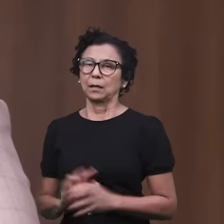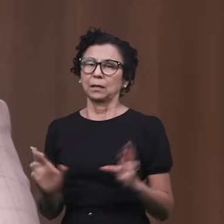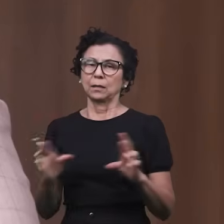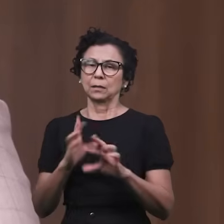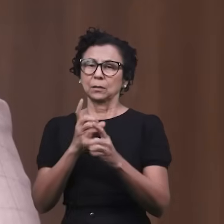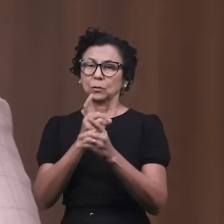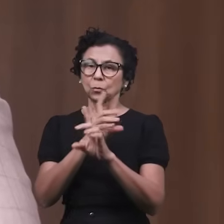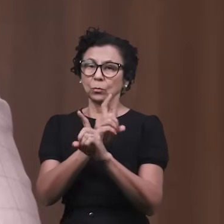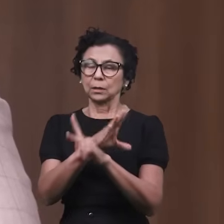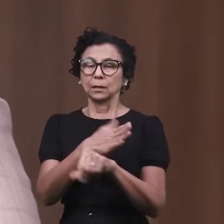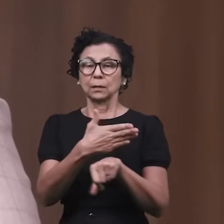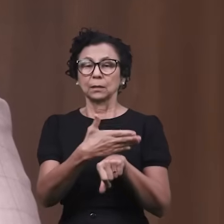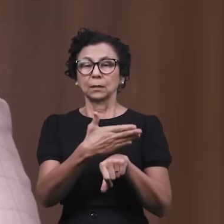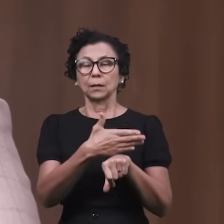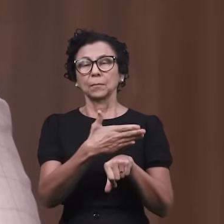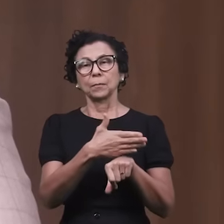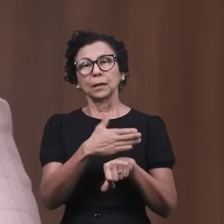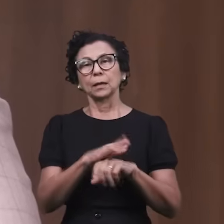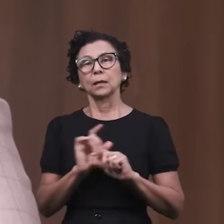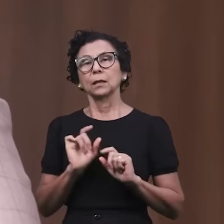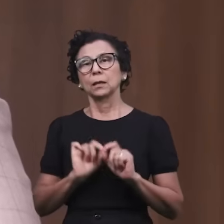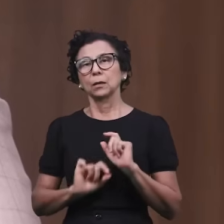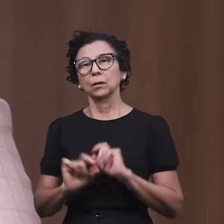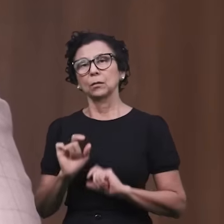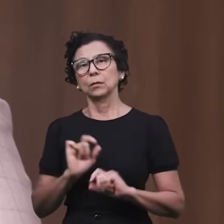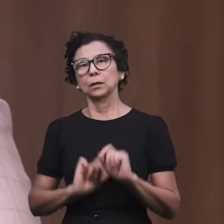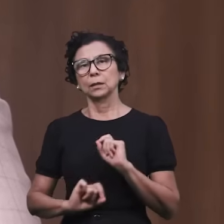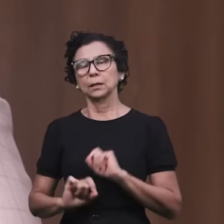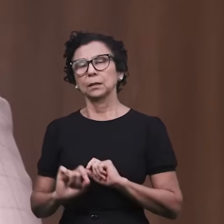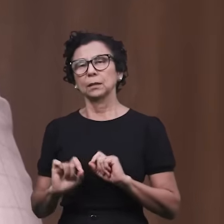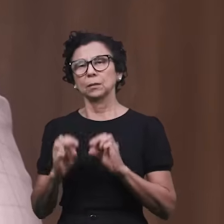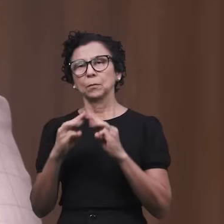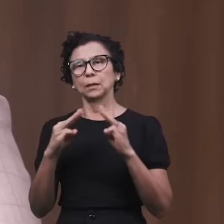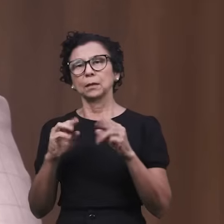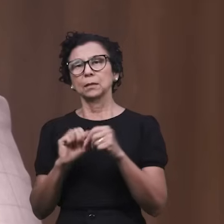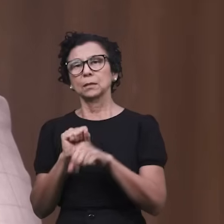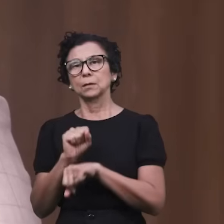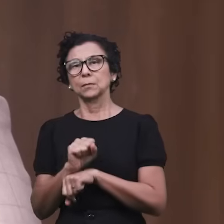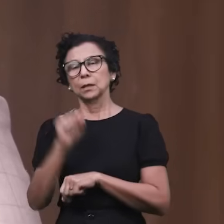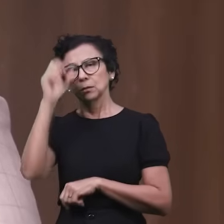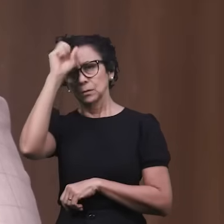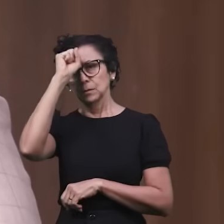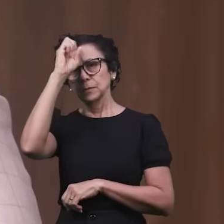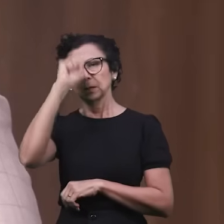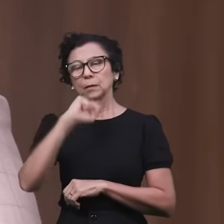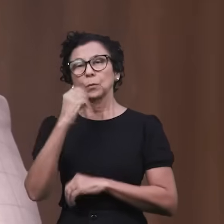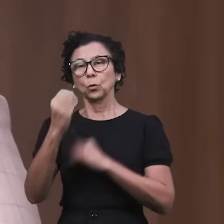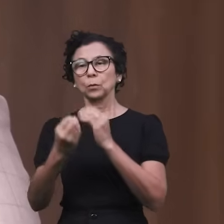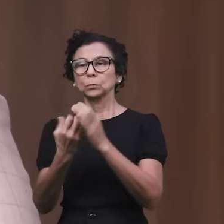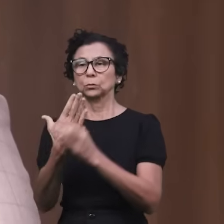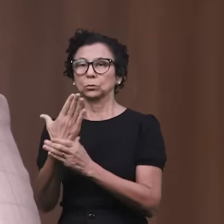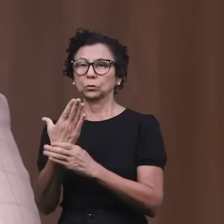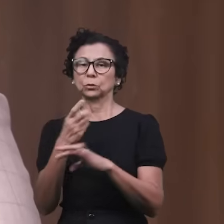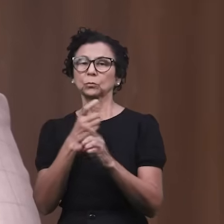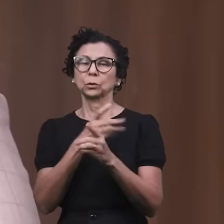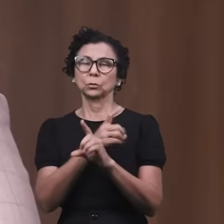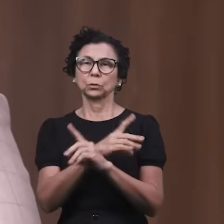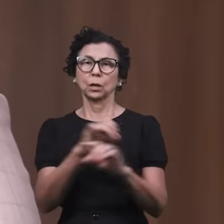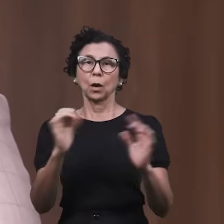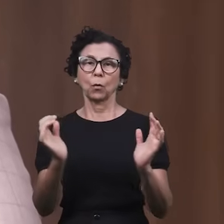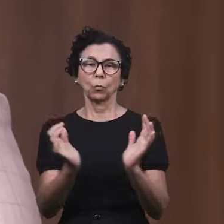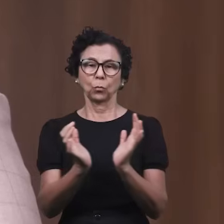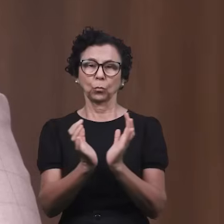aplicação da doutrina, que é aquilo que a gente aprendeu no seminário no Manaim, de onde vem a doutrina, né? A doutrina é um conjunto